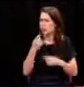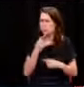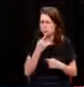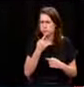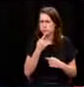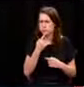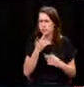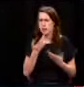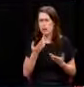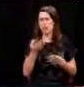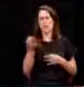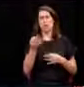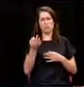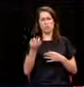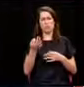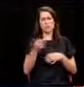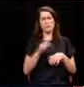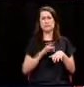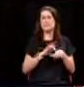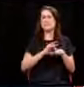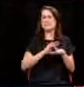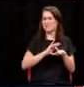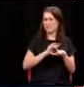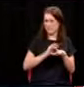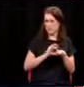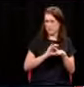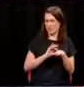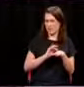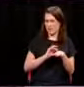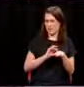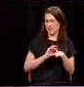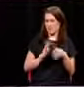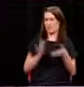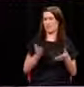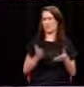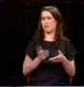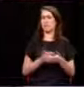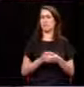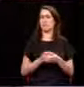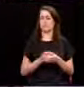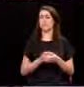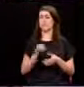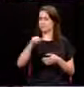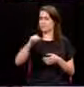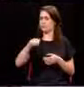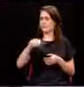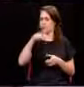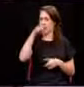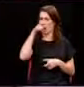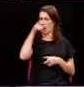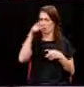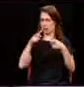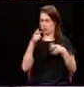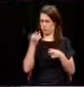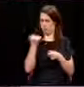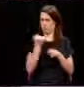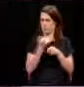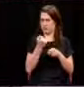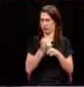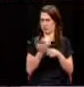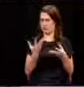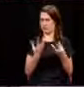essa sensibilização para este processo? Sim, todos os profissionais que temos a trabalhar connosco são sensíveis a isso. Ou